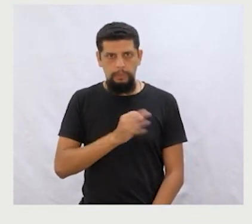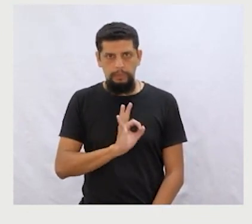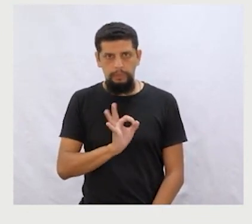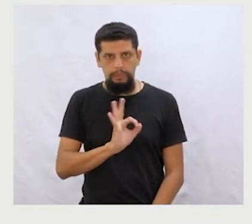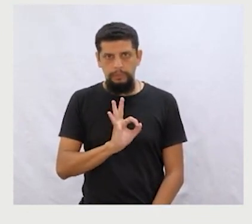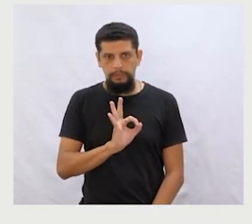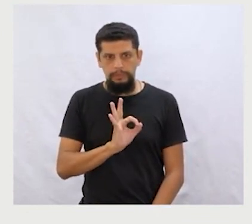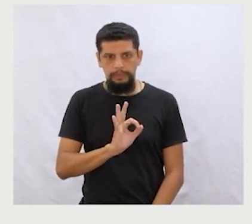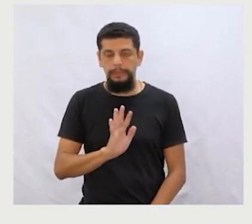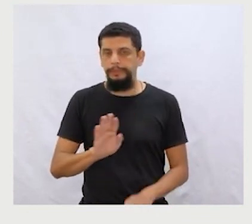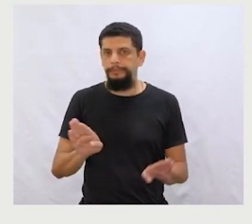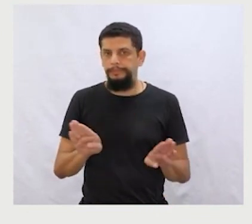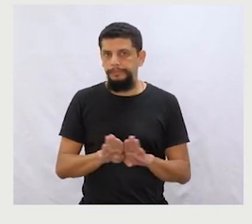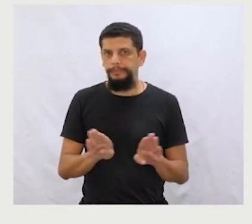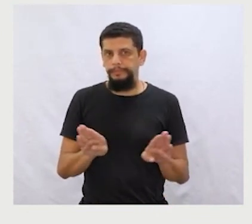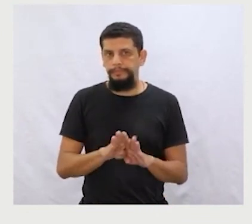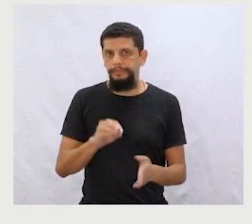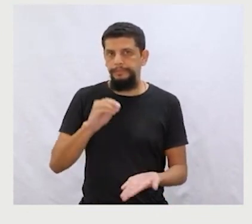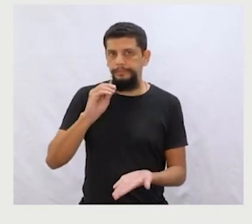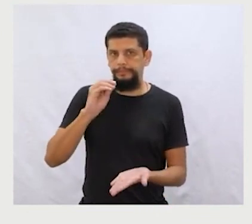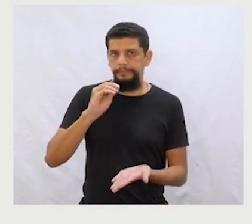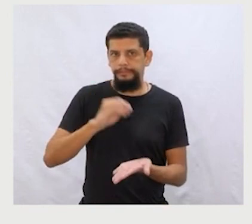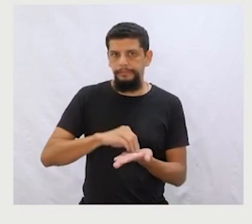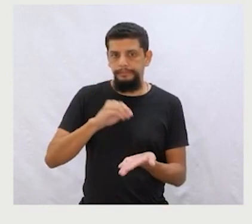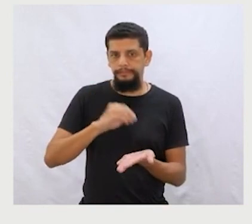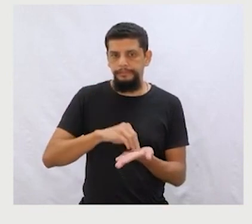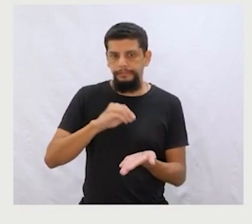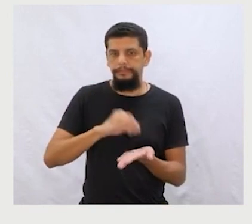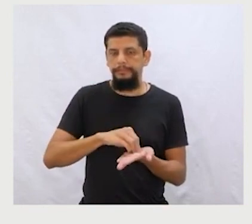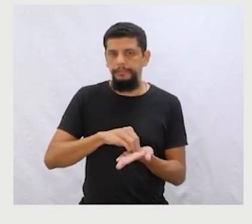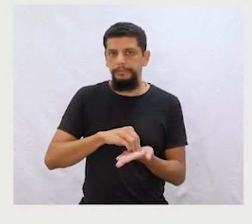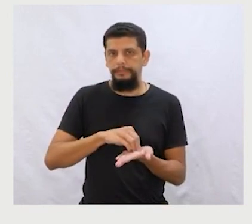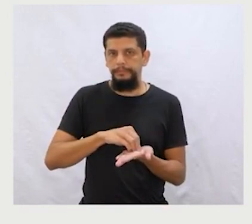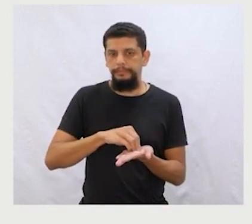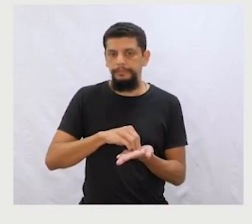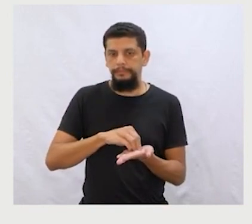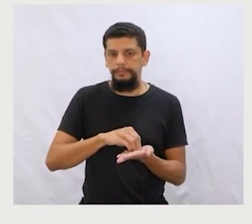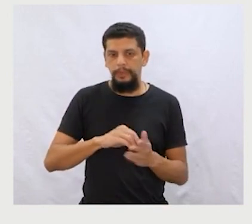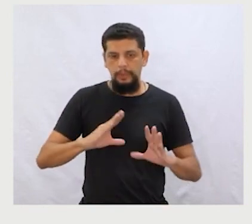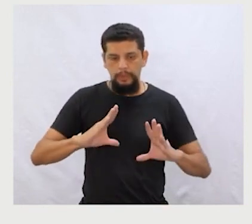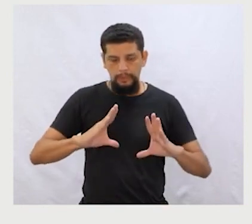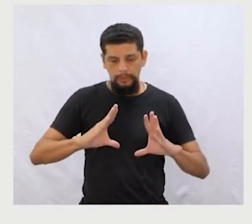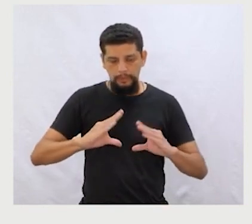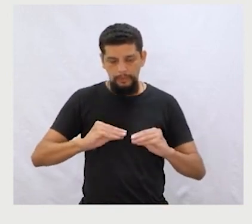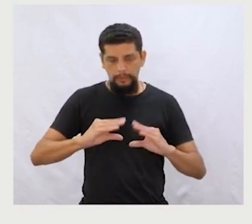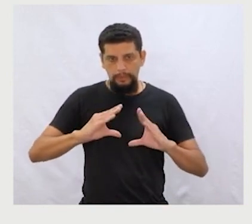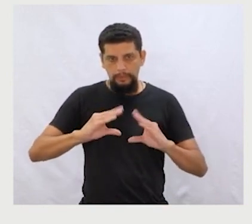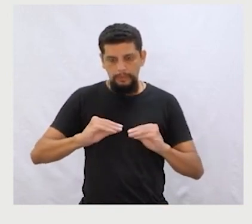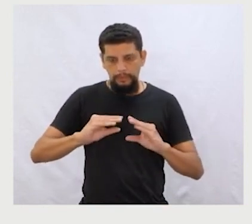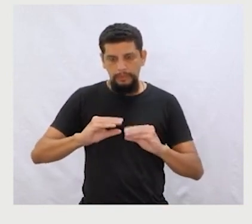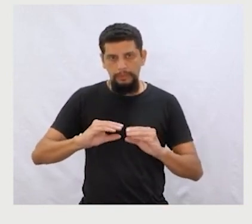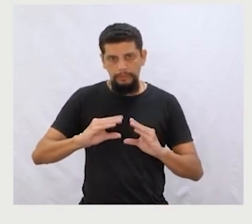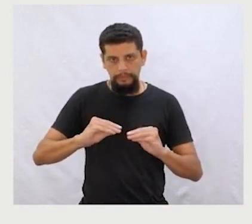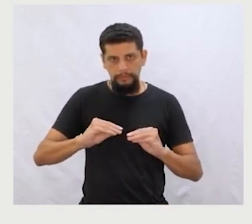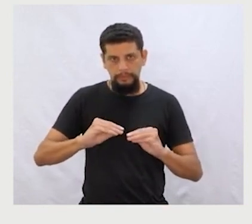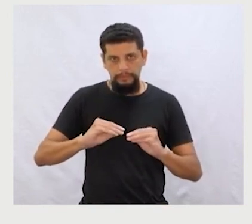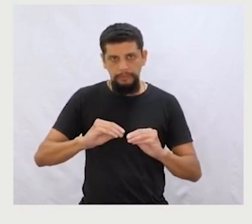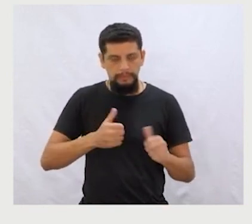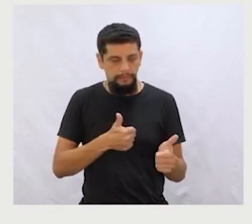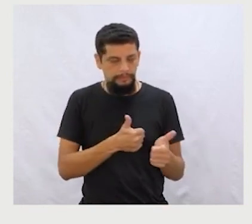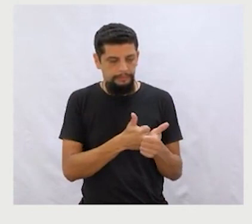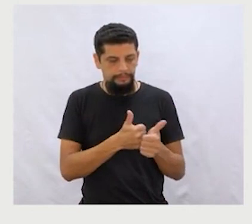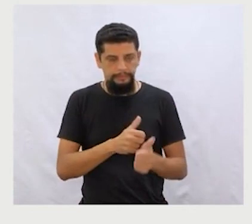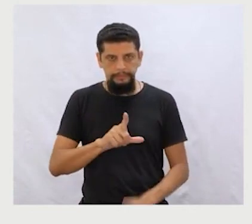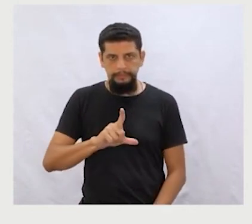está. Também está faltando lá no sofá uma almofada, que está ao lado da